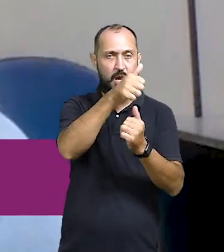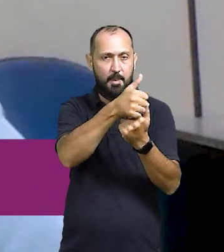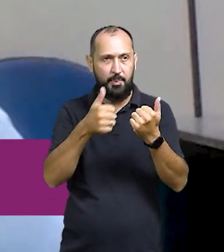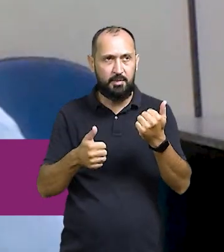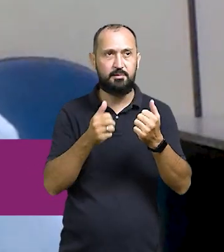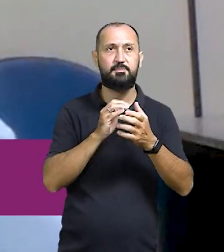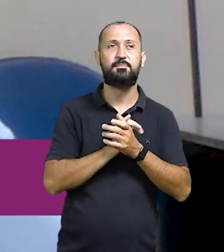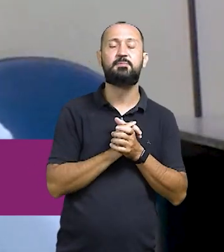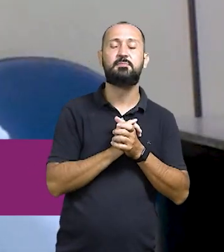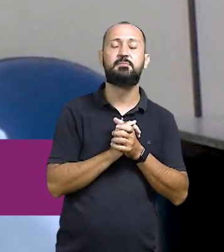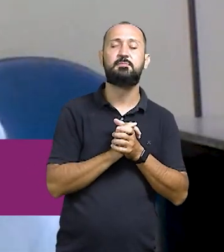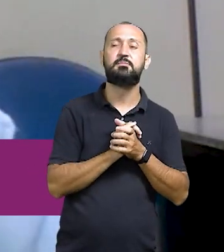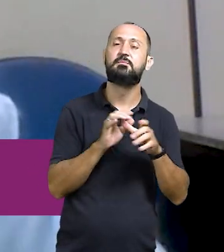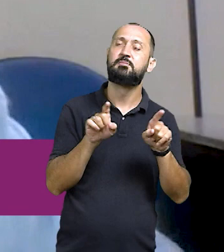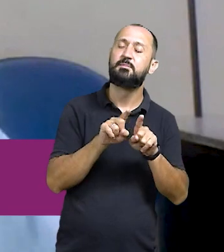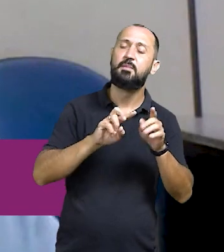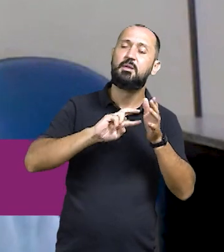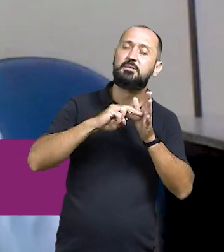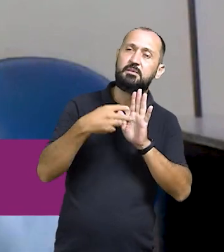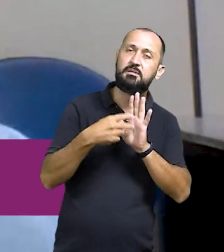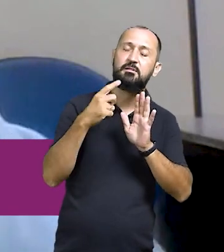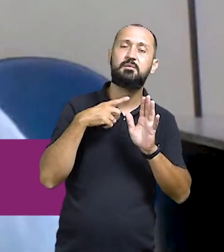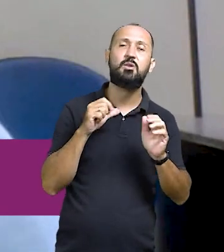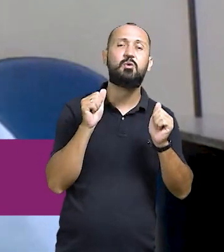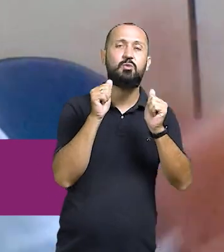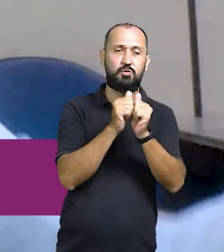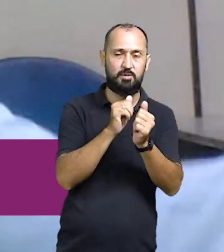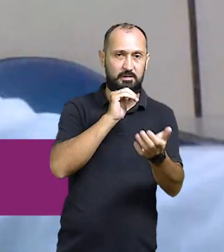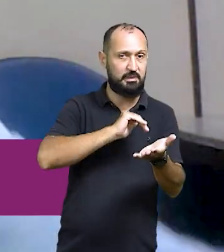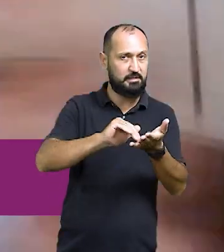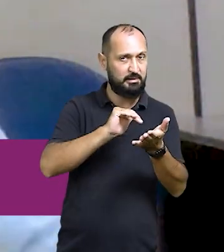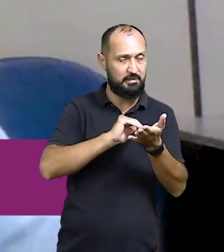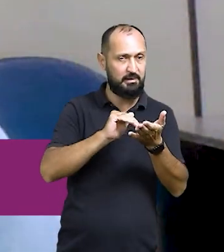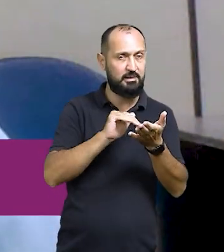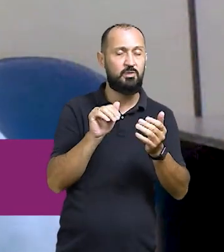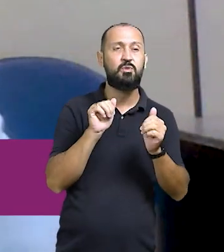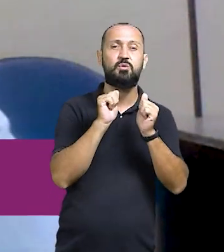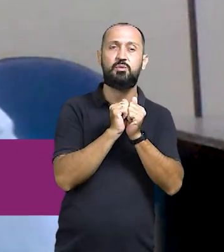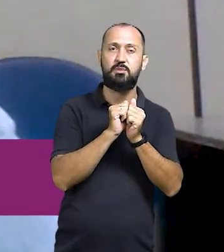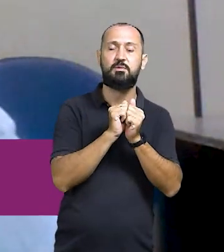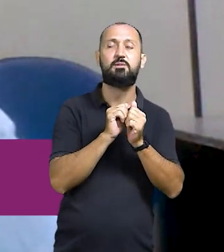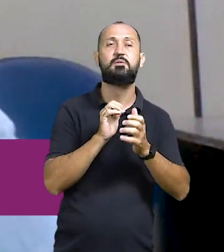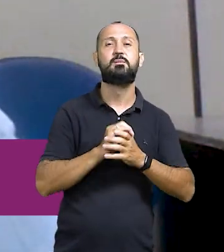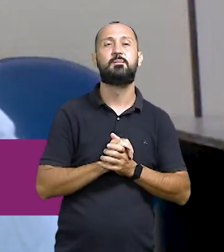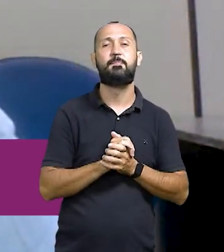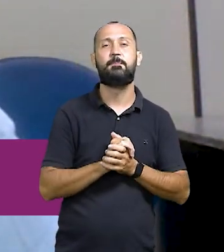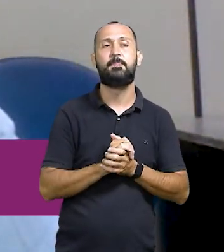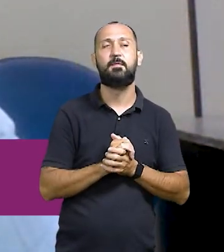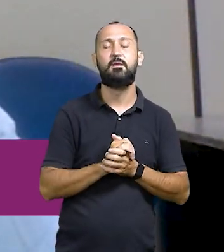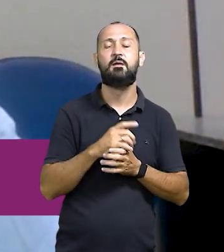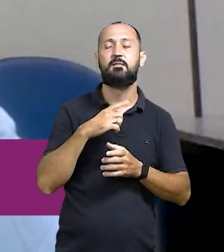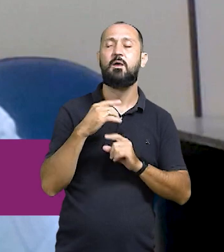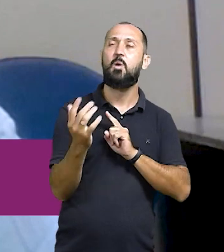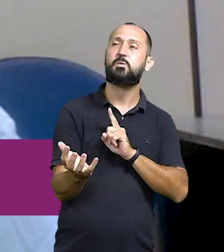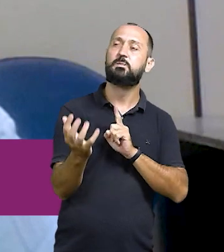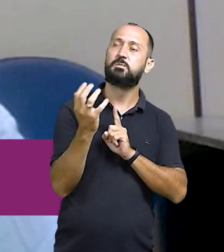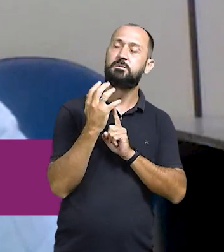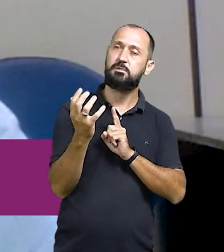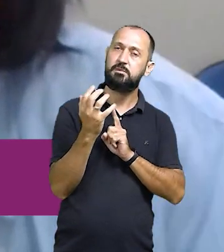Sim, de fato, assumir a Subsecretaria de Políticas para as Mulheres significa assumir um